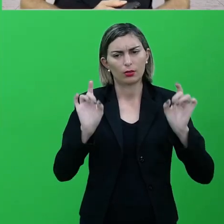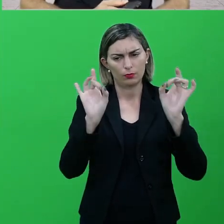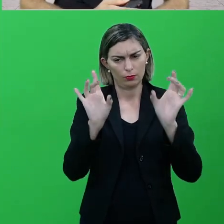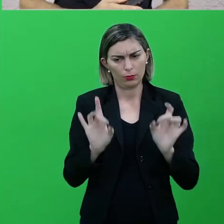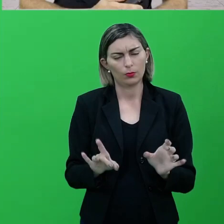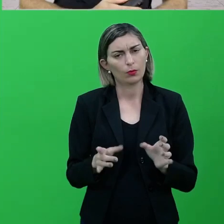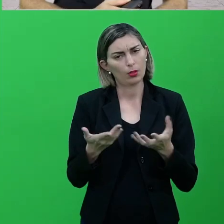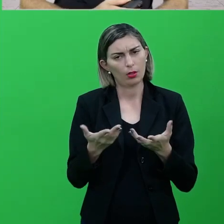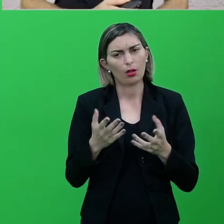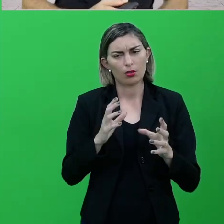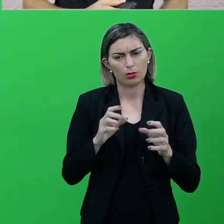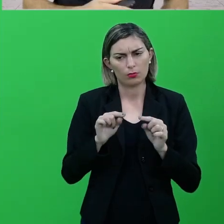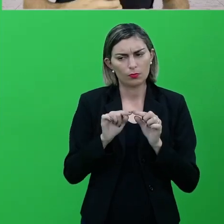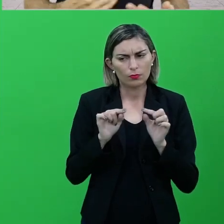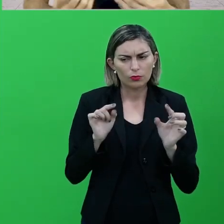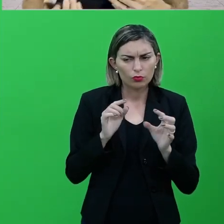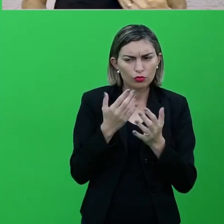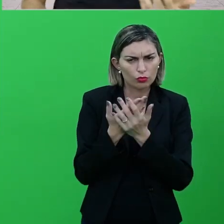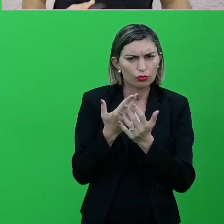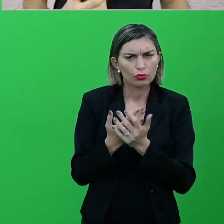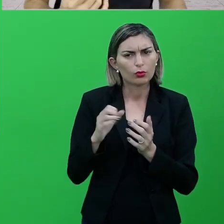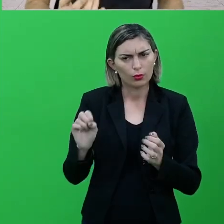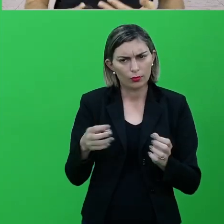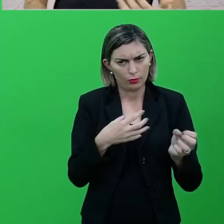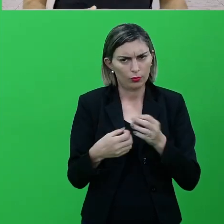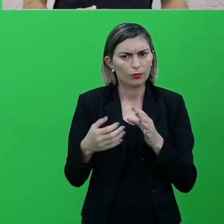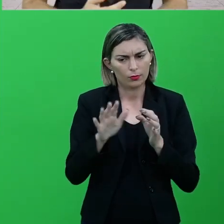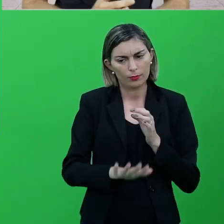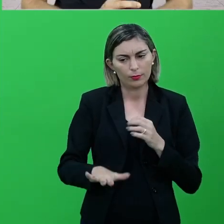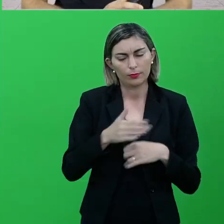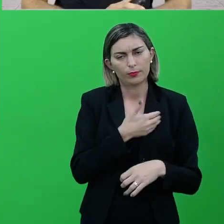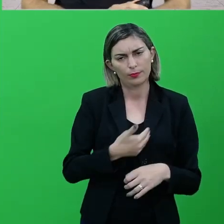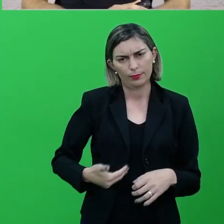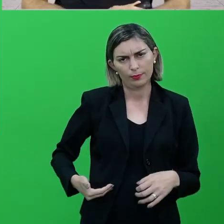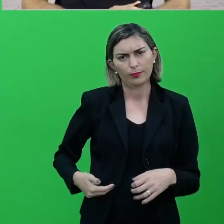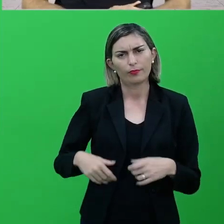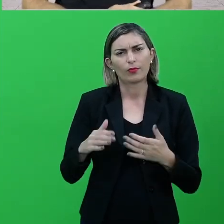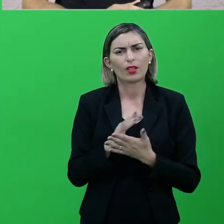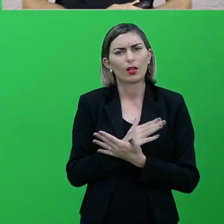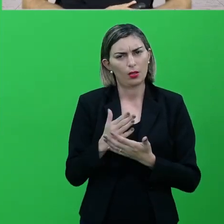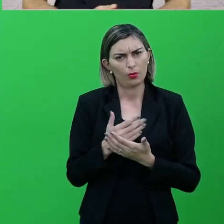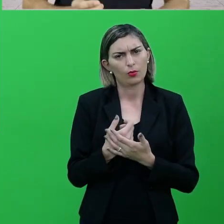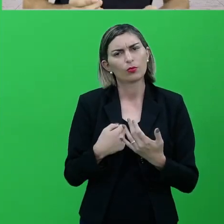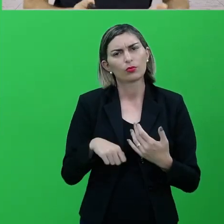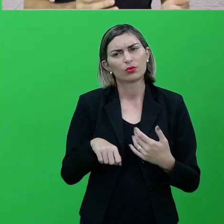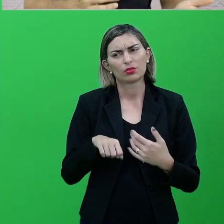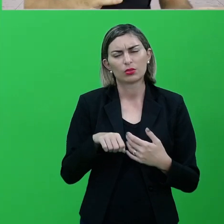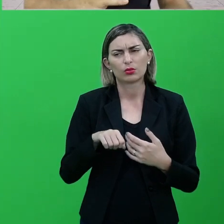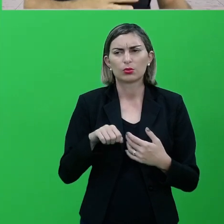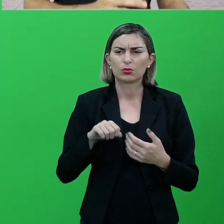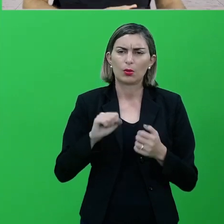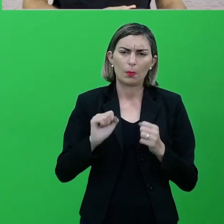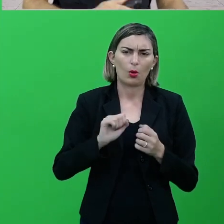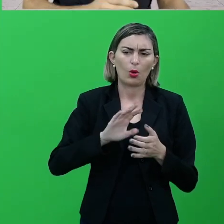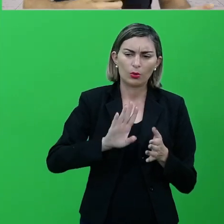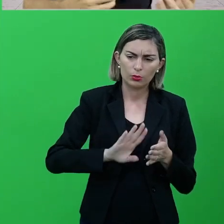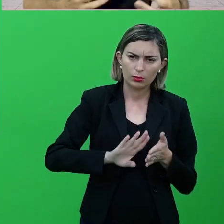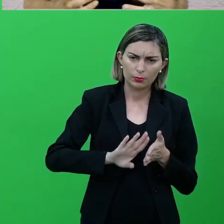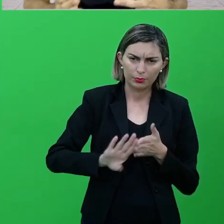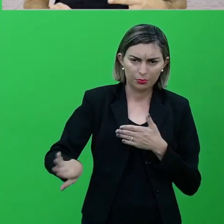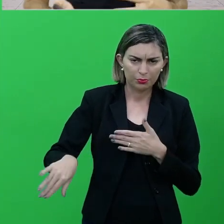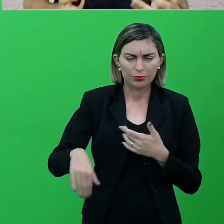medir inovação no setor público. Alguns outros tópicos eles precisam ou devem ser descartados, né? Alguns podem ser